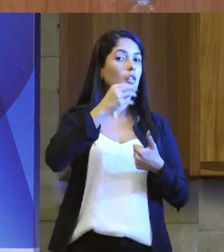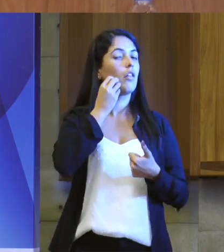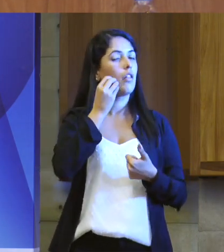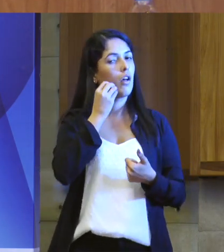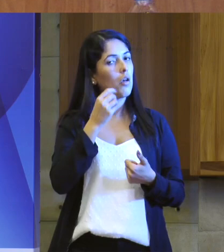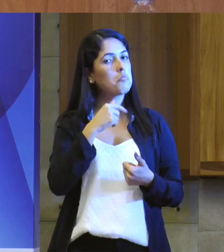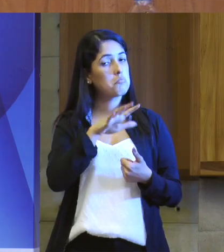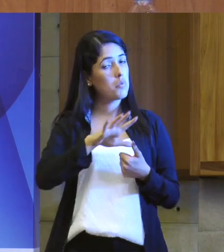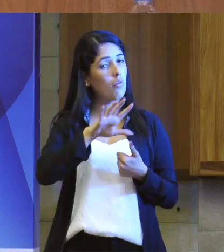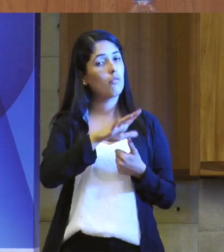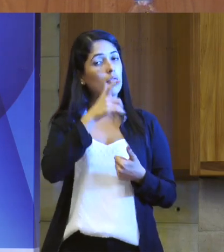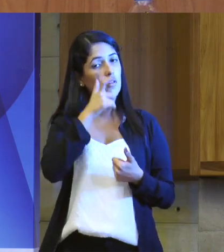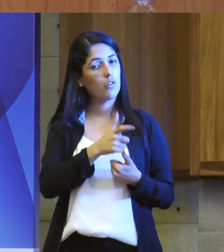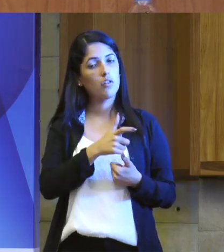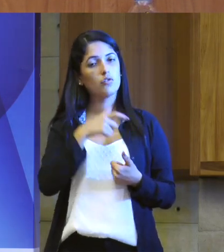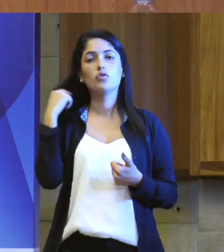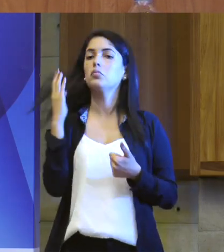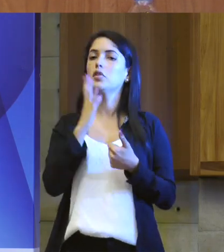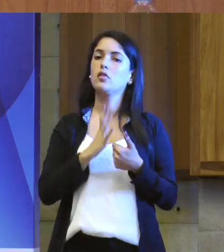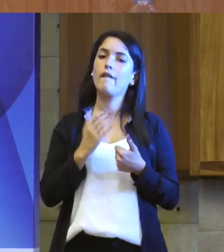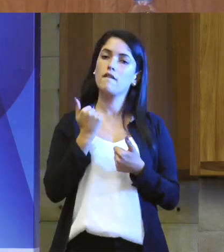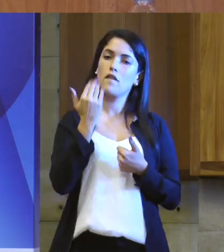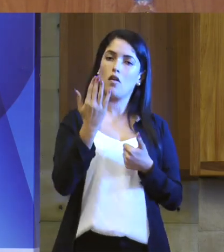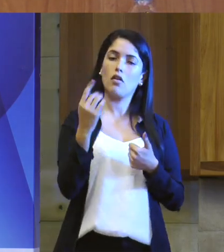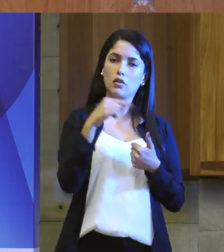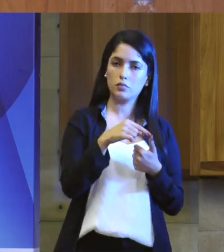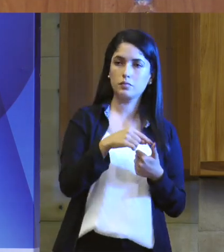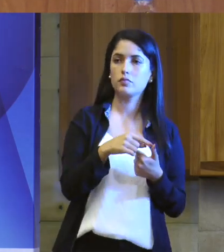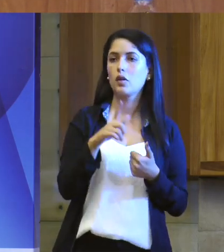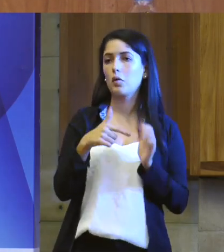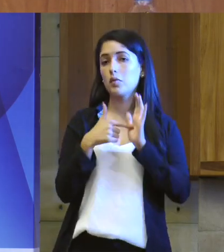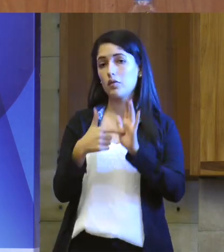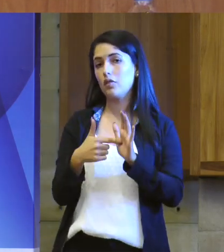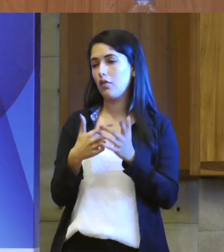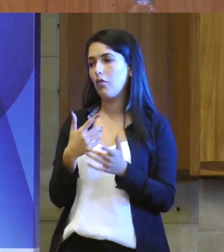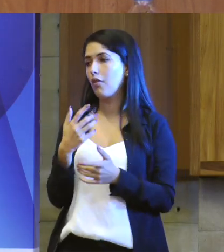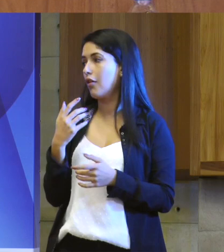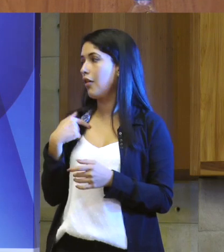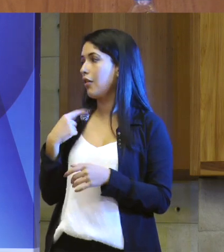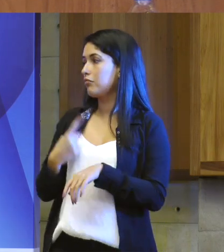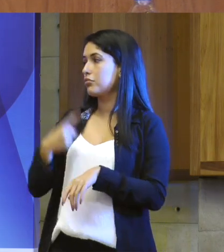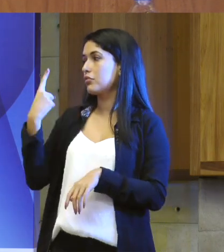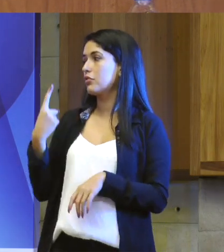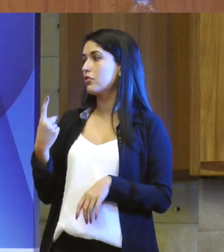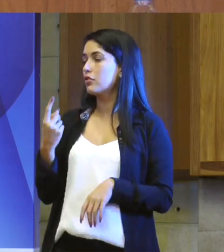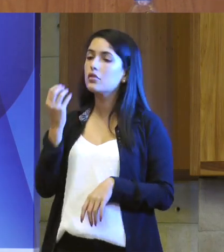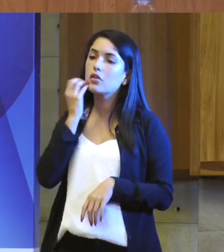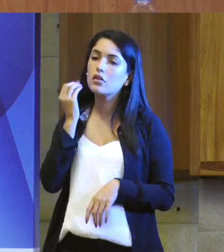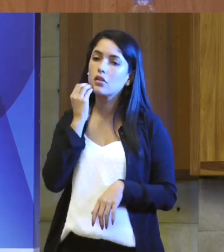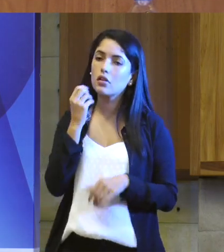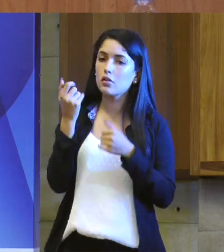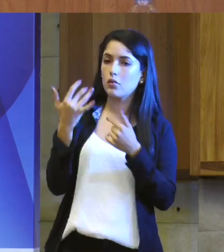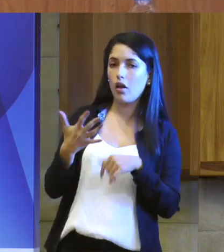que seriam acho é que foi uma uma apresentação improvisada mas eu tentei responder às perguntas e tocar em todos os temas